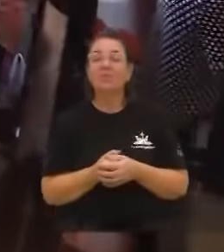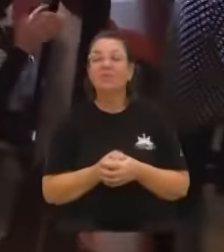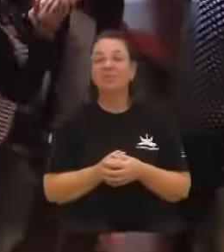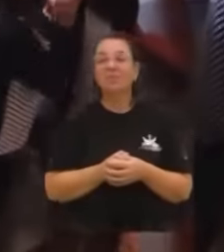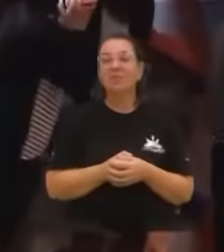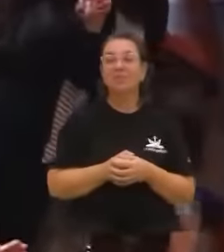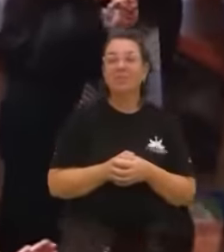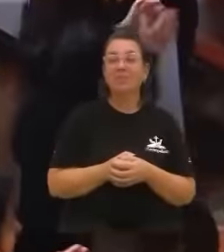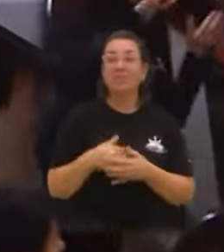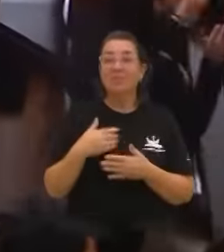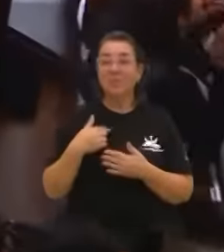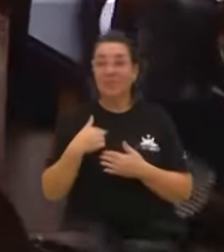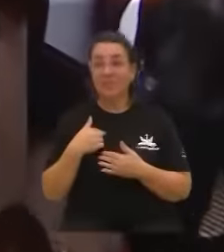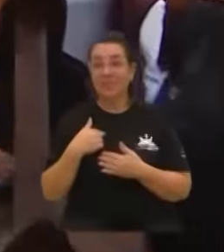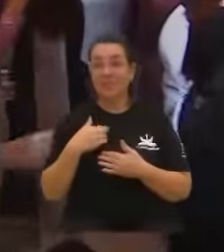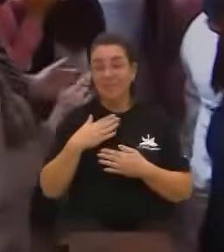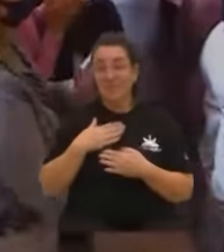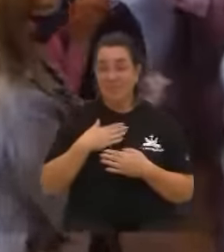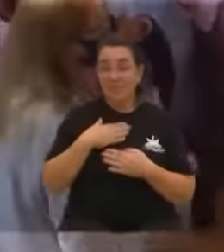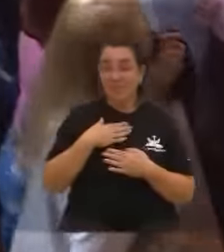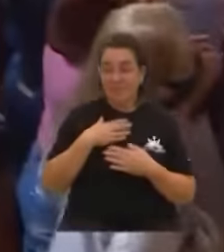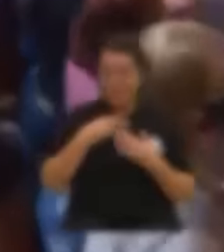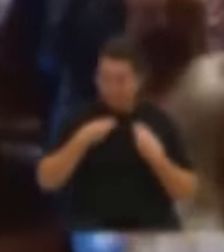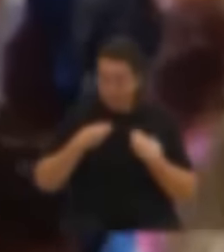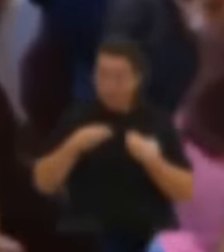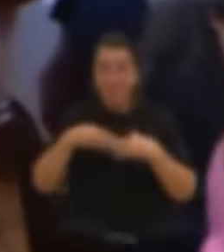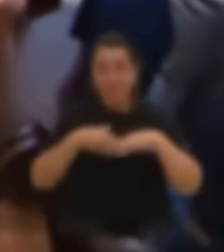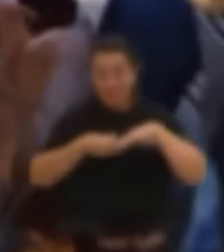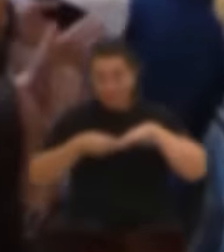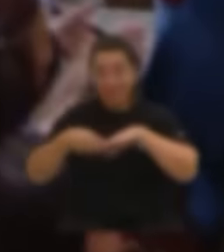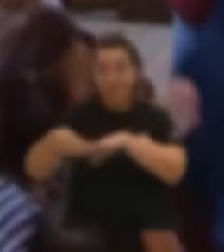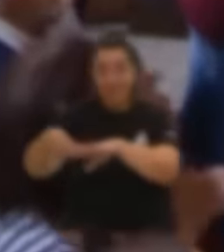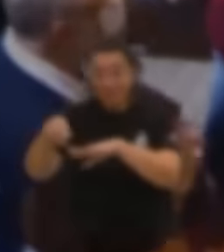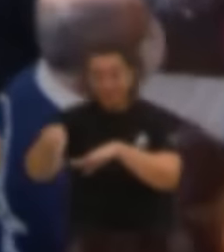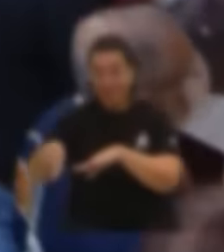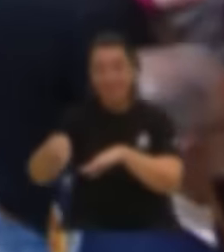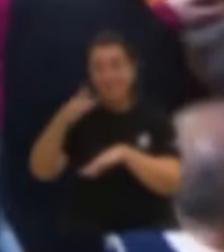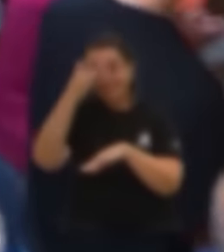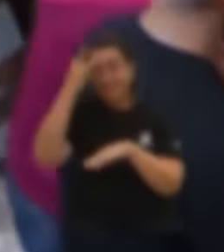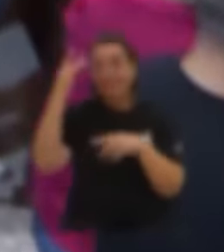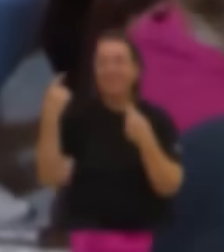leva-me, leva-me aonde os homens